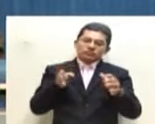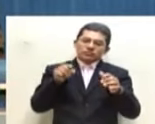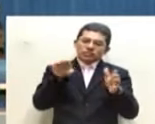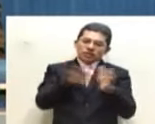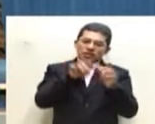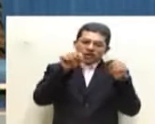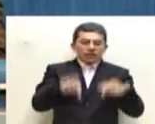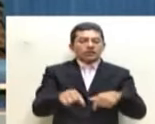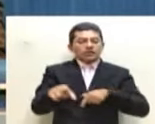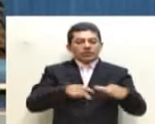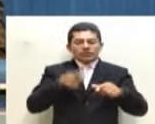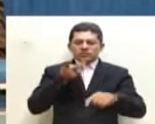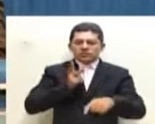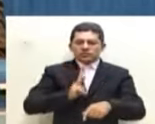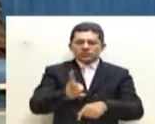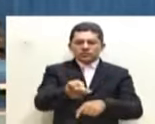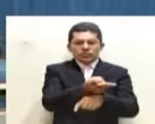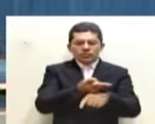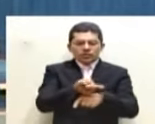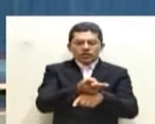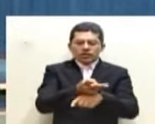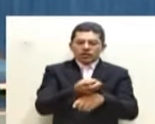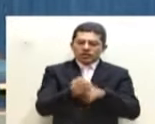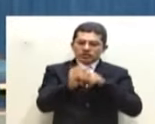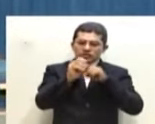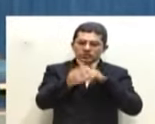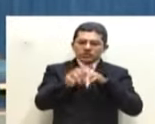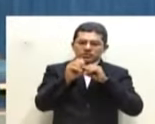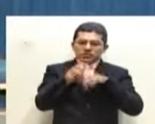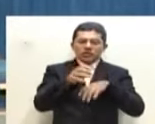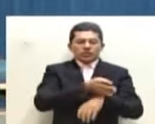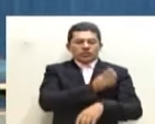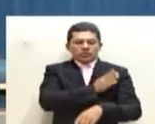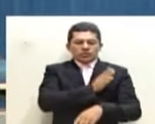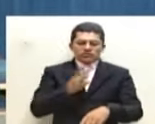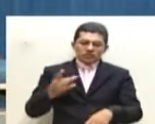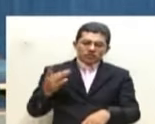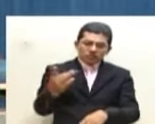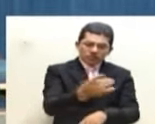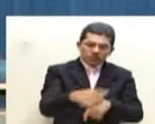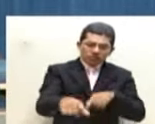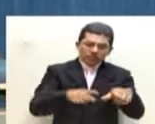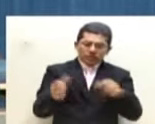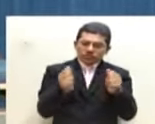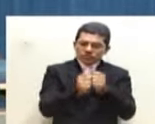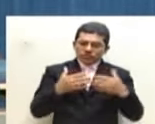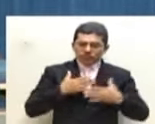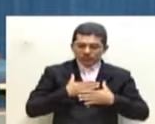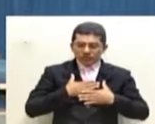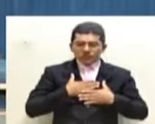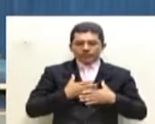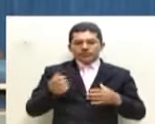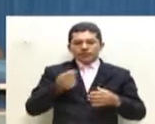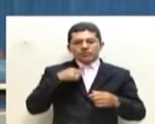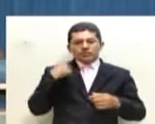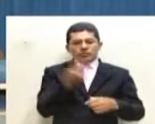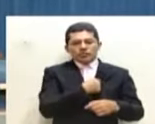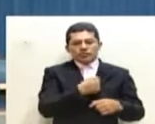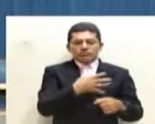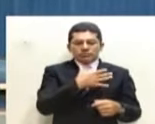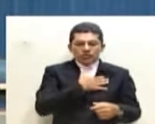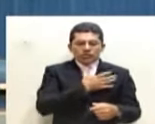sempre procurei contaminar o coração e a alma de todos que trabalham comigo da doença que toca o